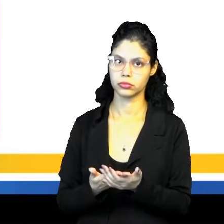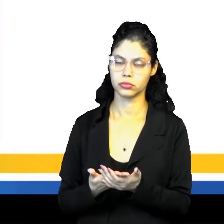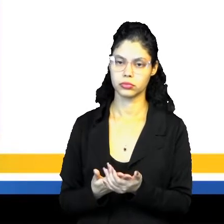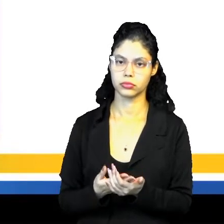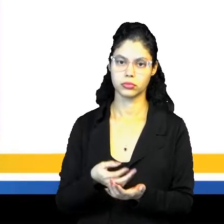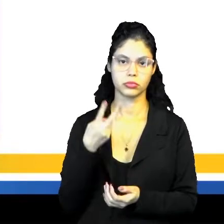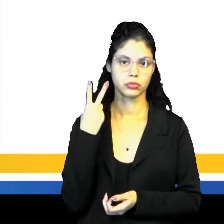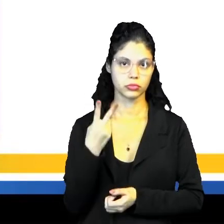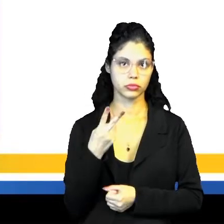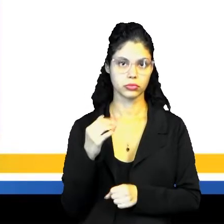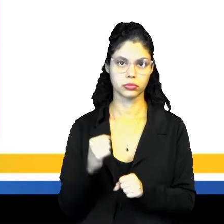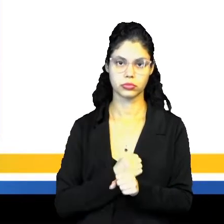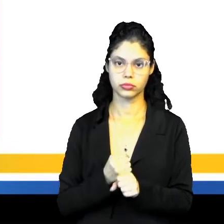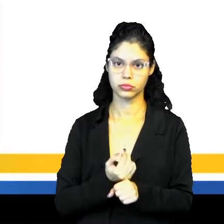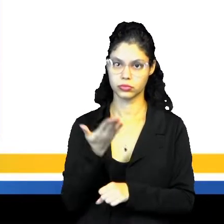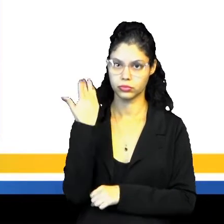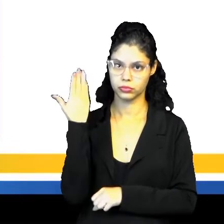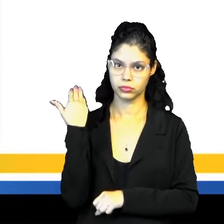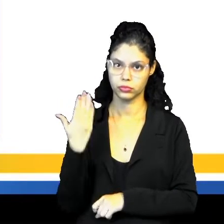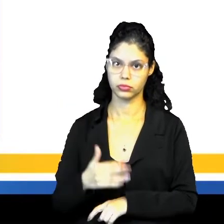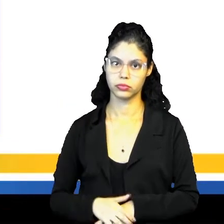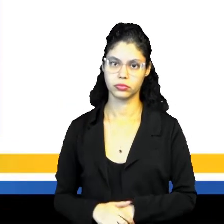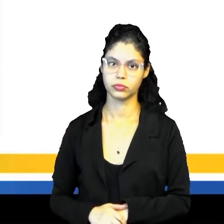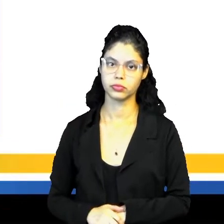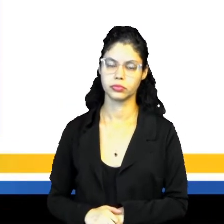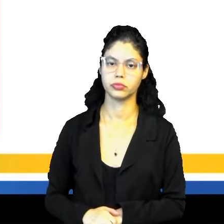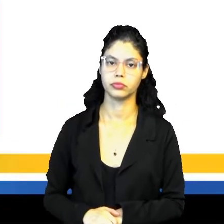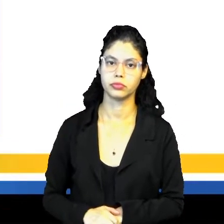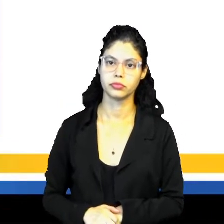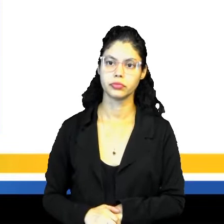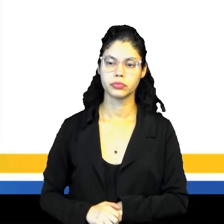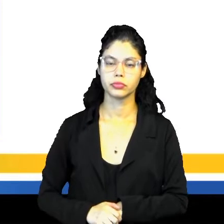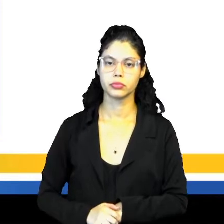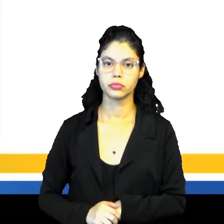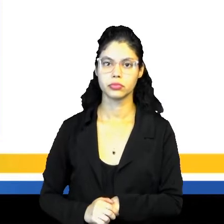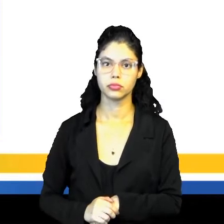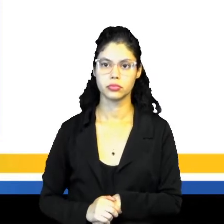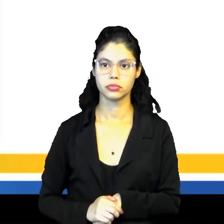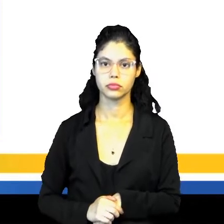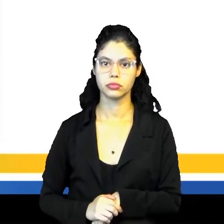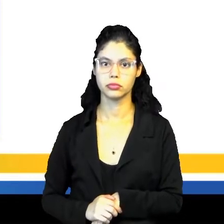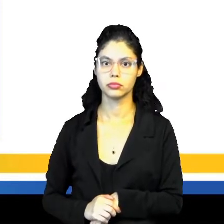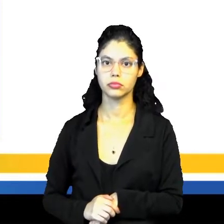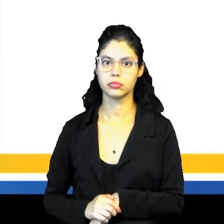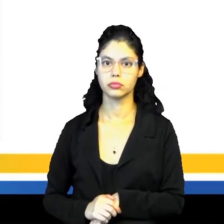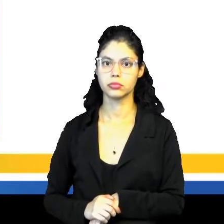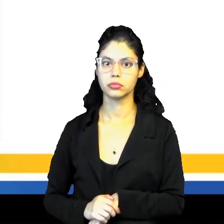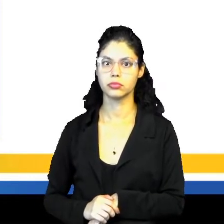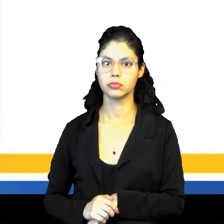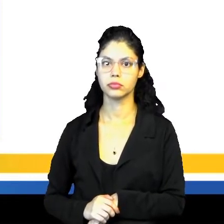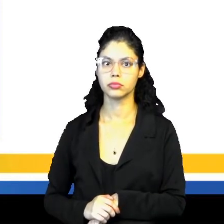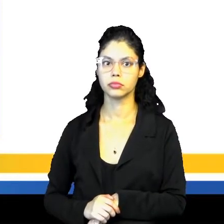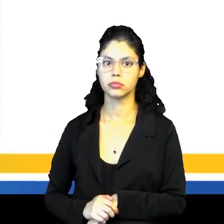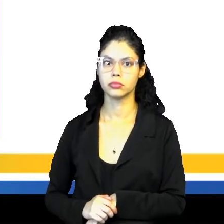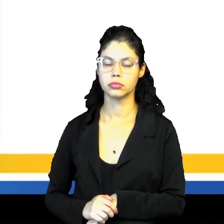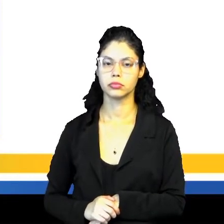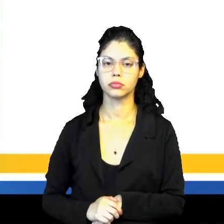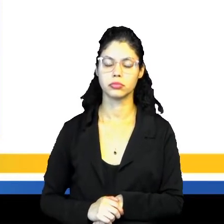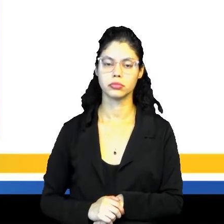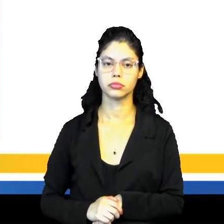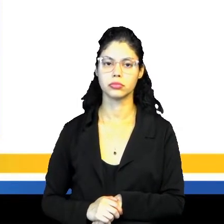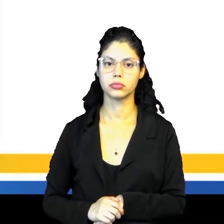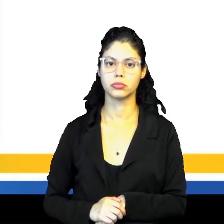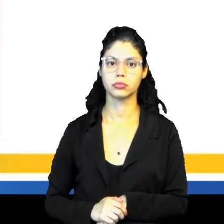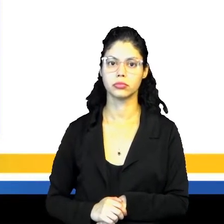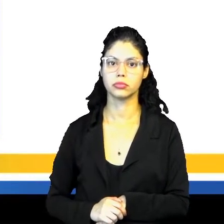estudei espanhol faz 2 anos, né? Aí nós temos o pretérito imperfeito, que para nós